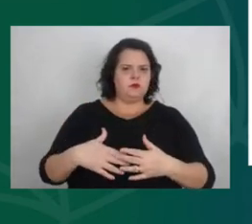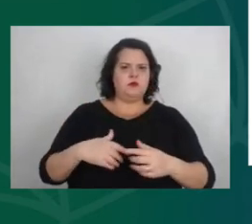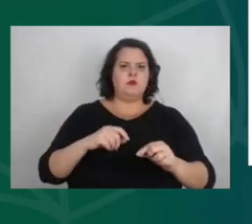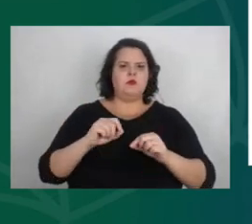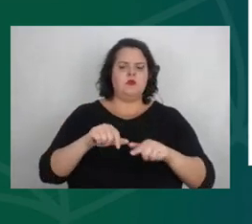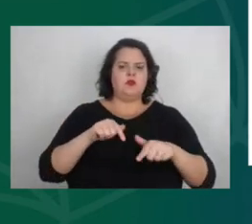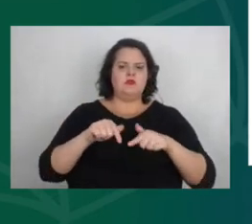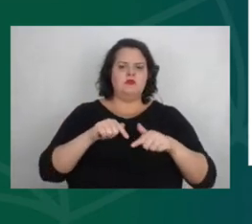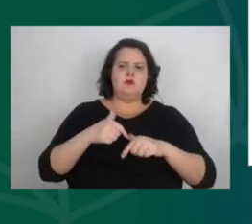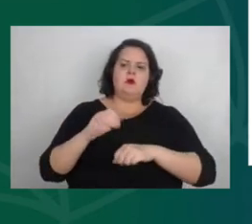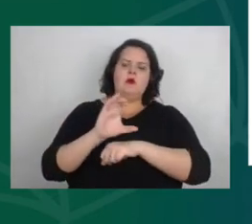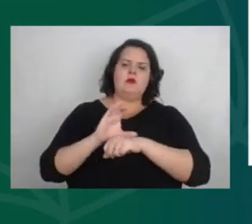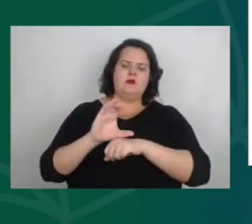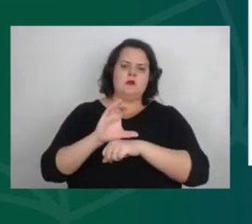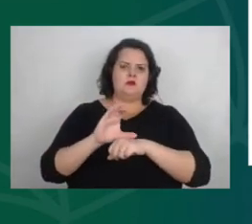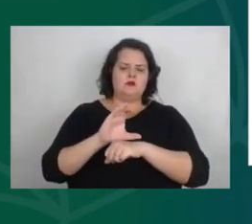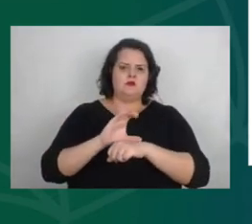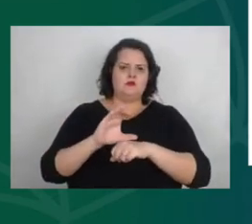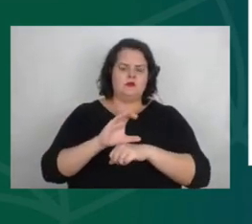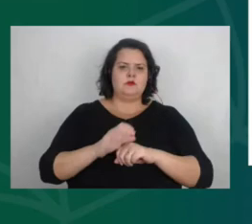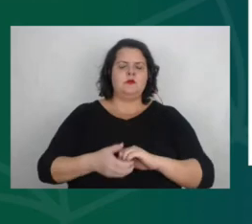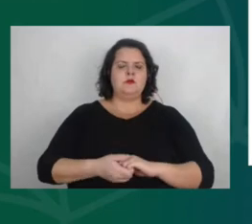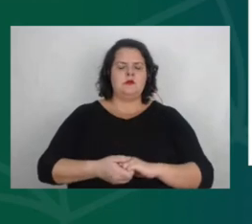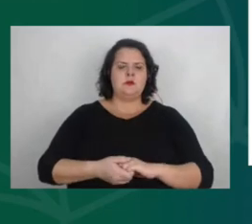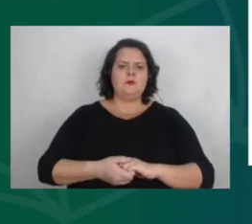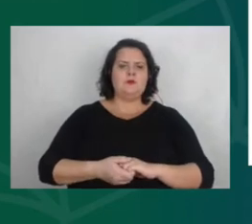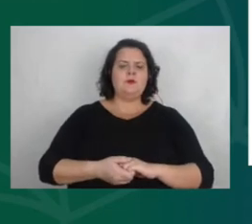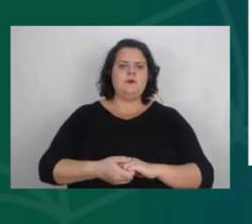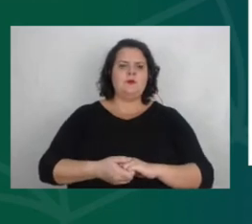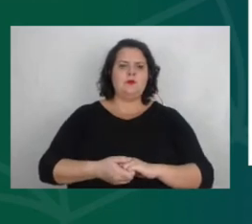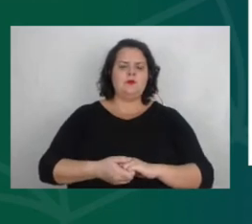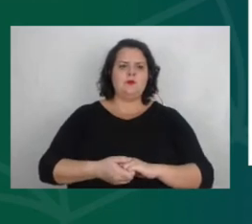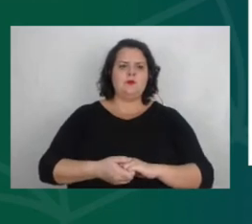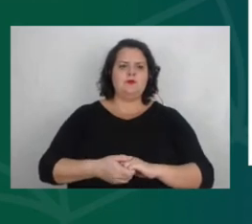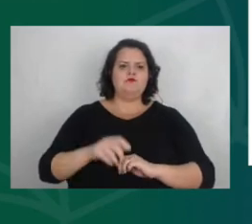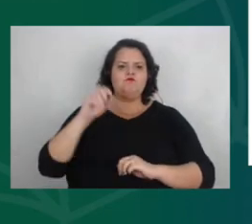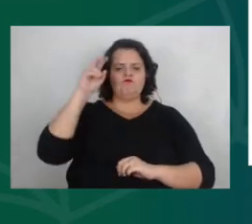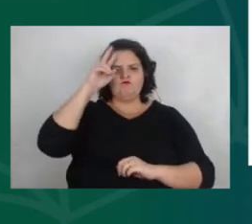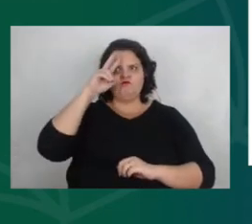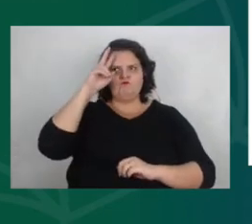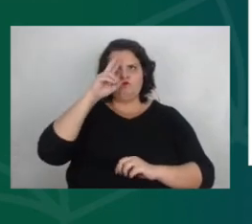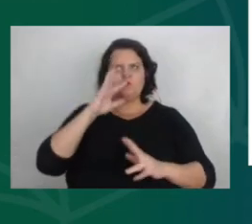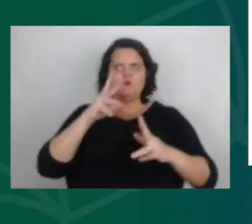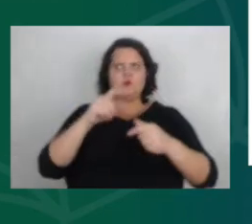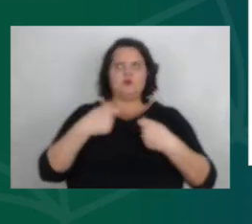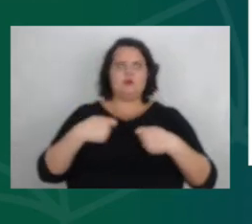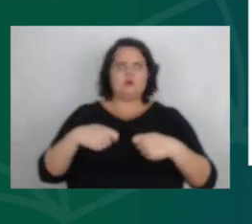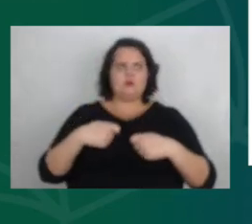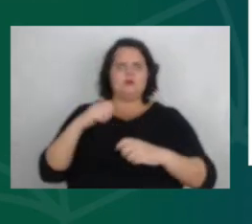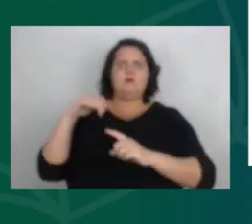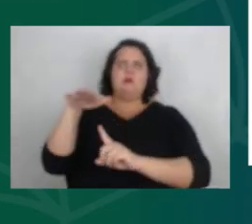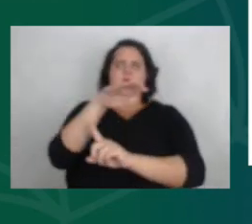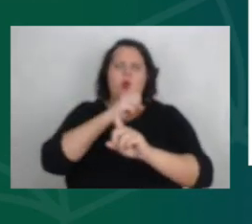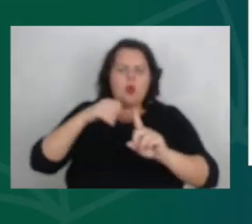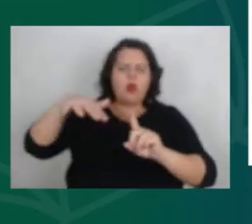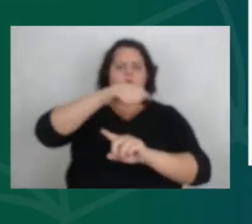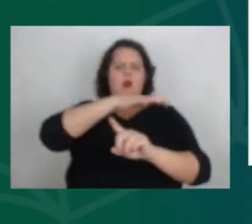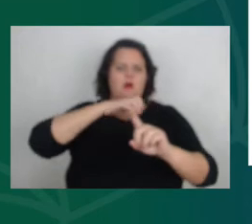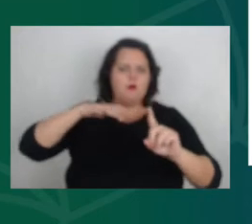que diz que nós temos que viver e manter um ambiente equilibrado, né, seja pelos nossos